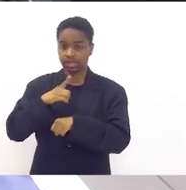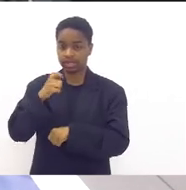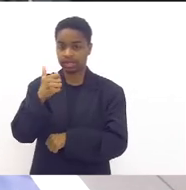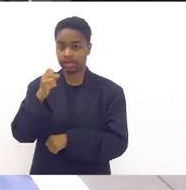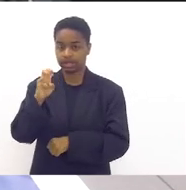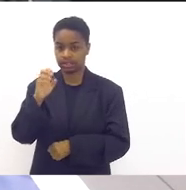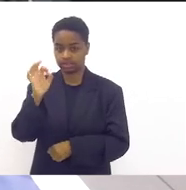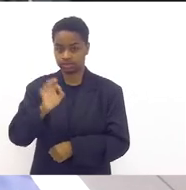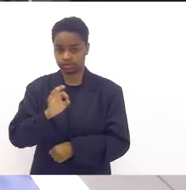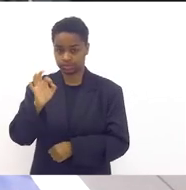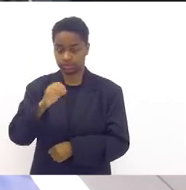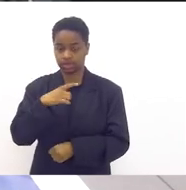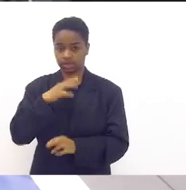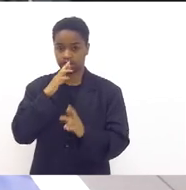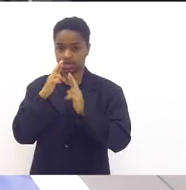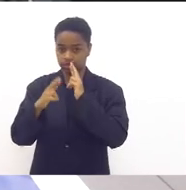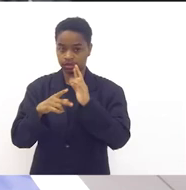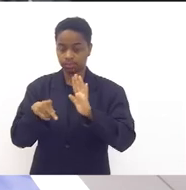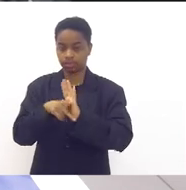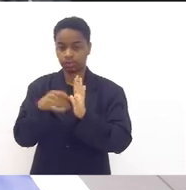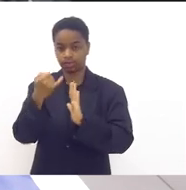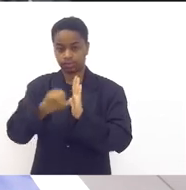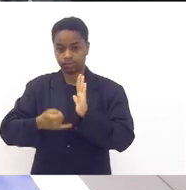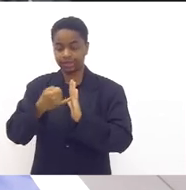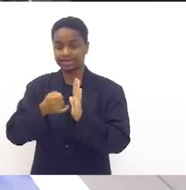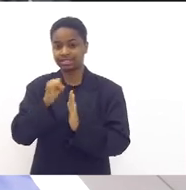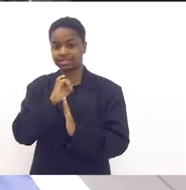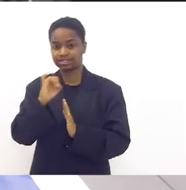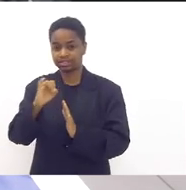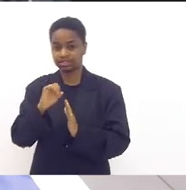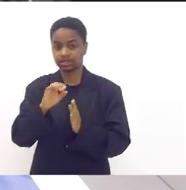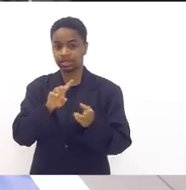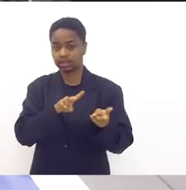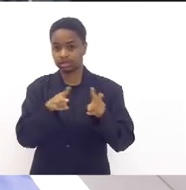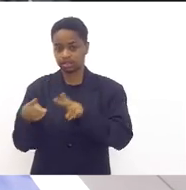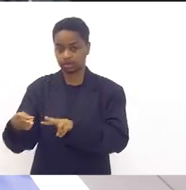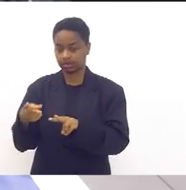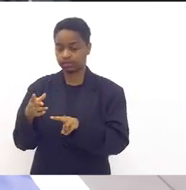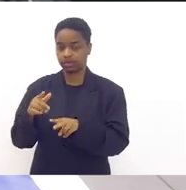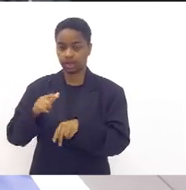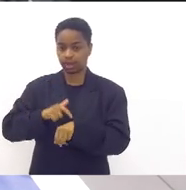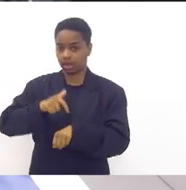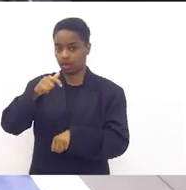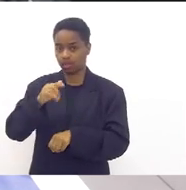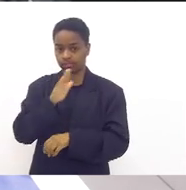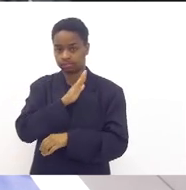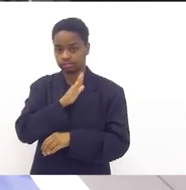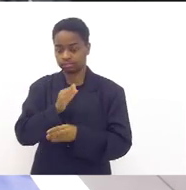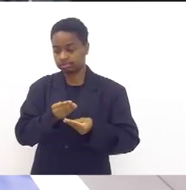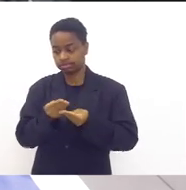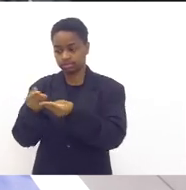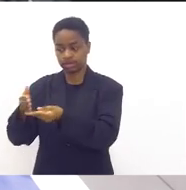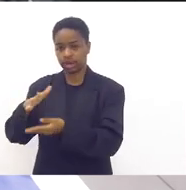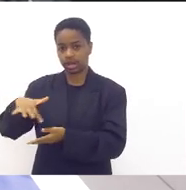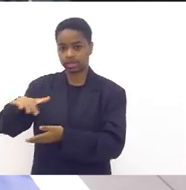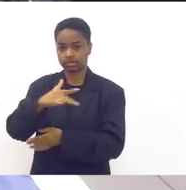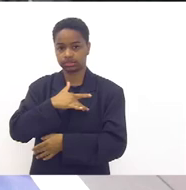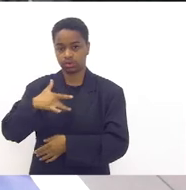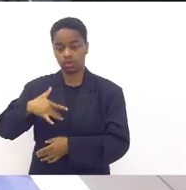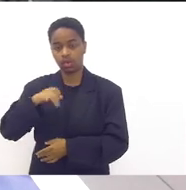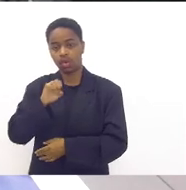15% da resultante de impostos, já são automaticamente transferidos ao Fundo Estadual de Saúde, ou